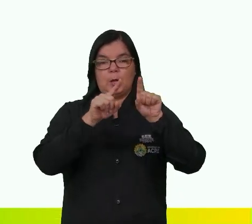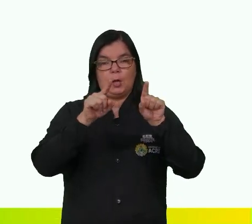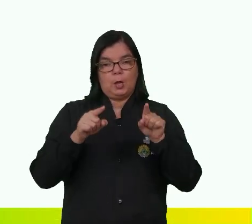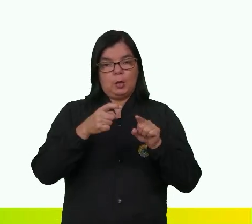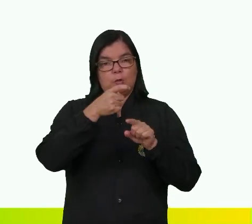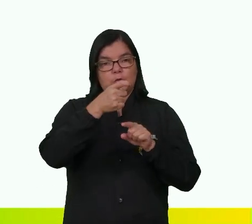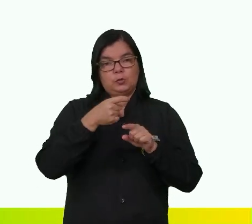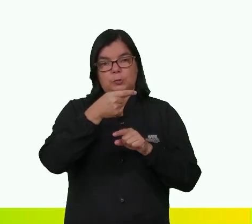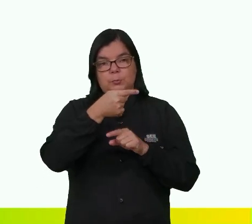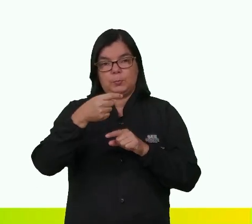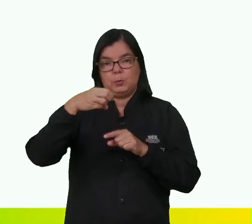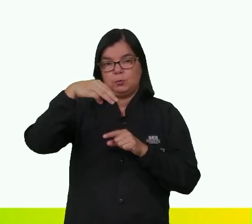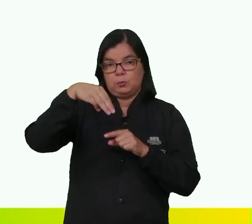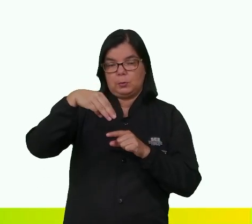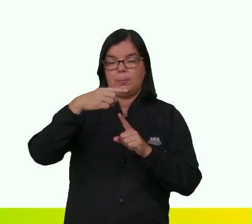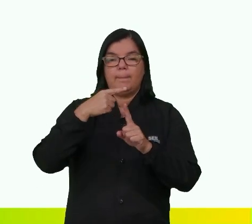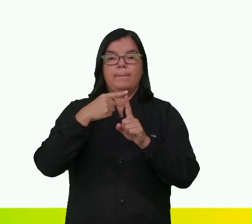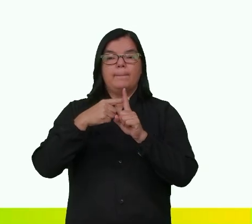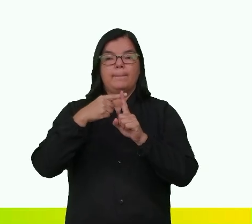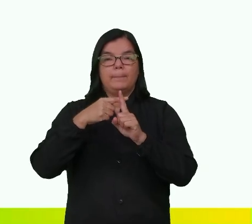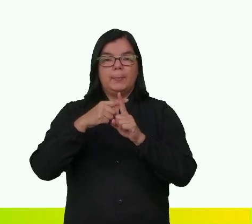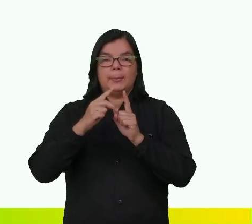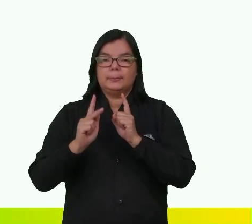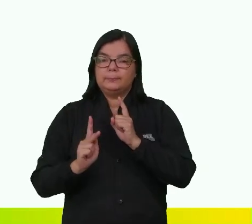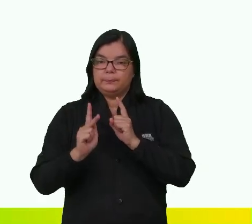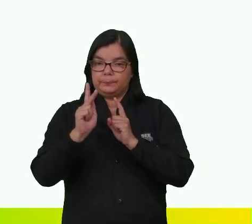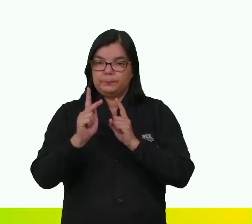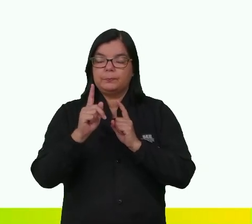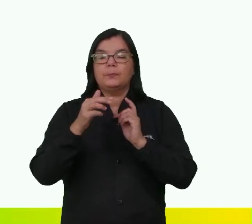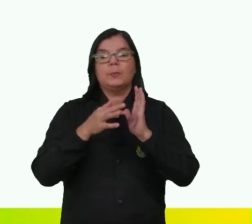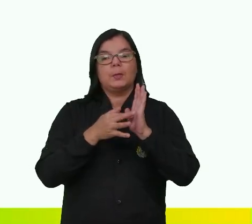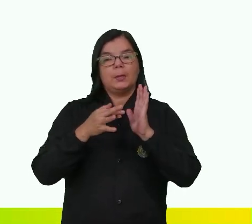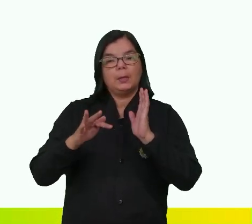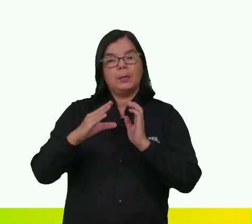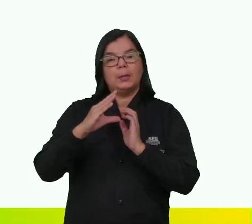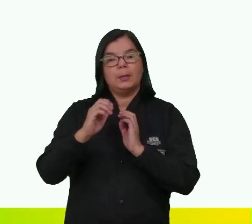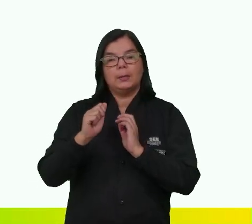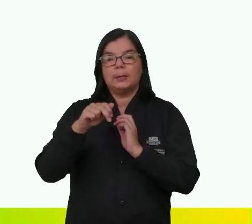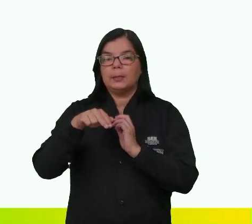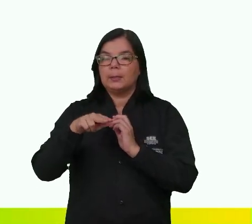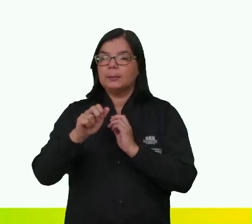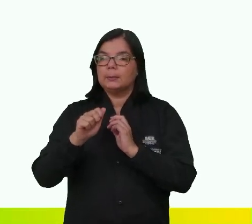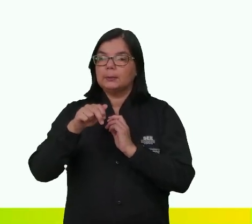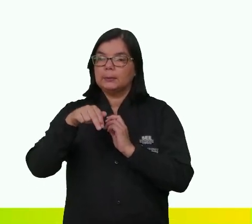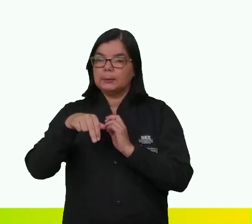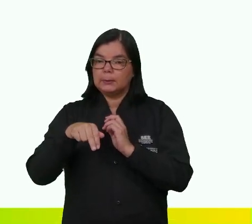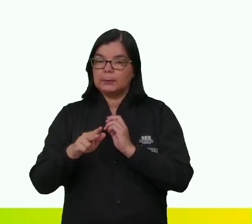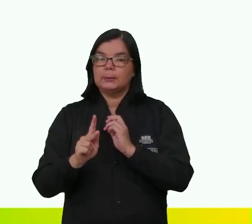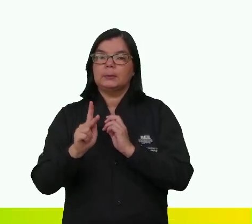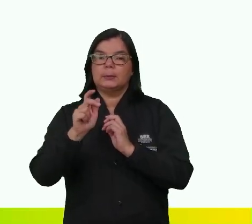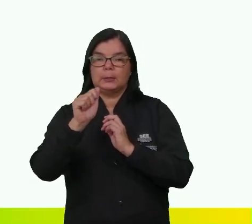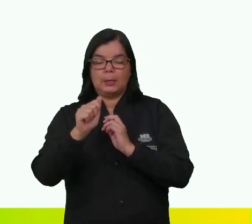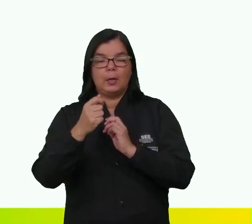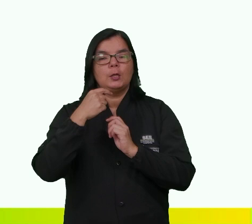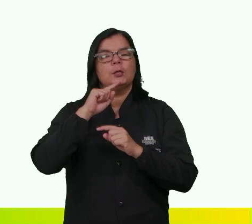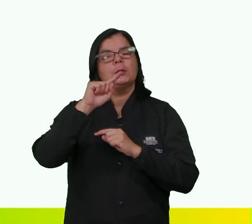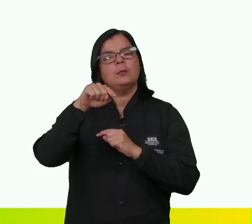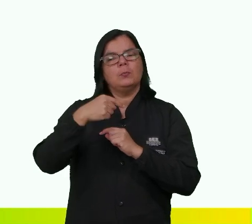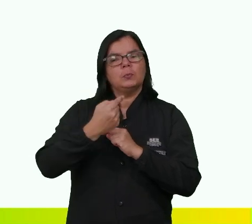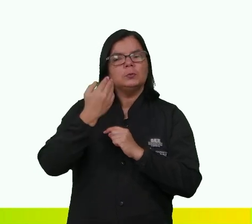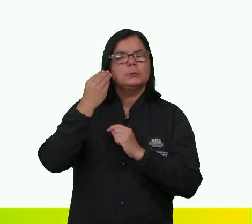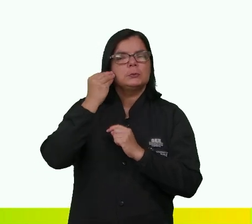m mais k. Ok? Essa é a forma canônica. E depois tente